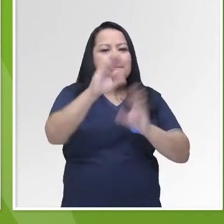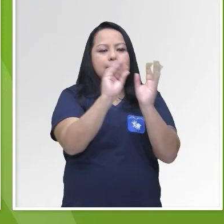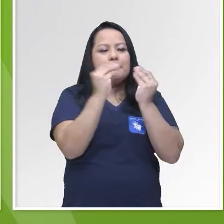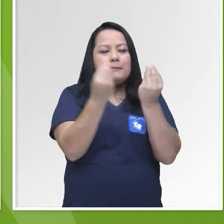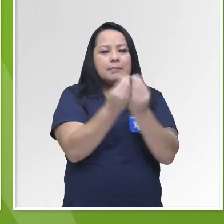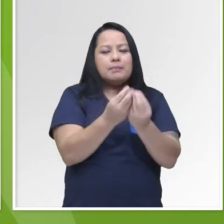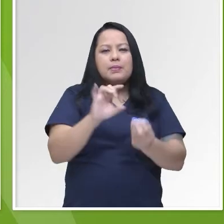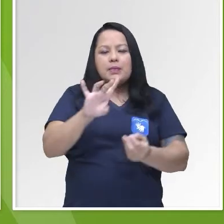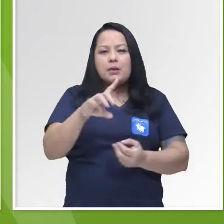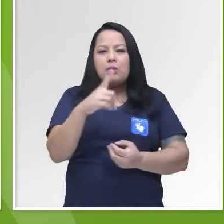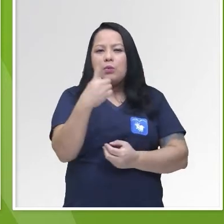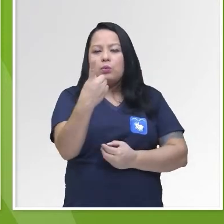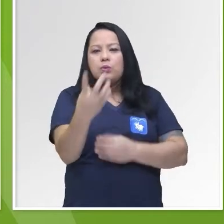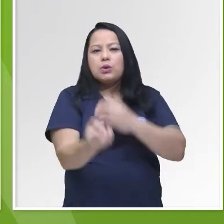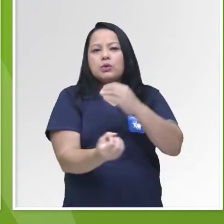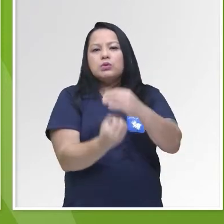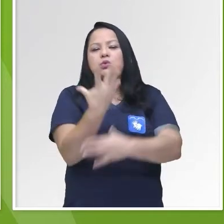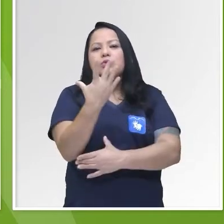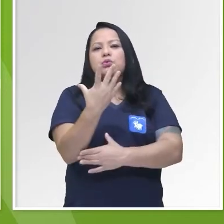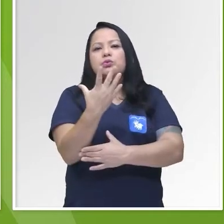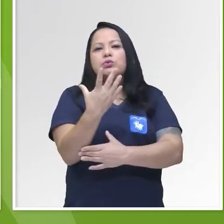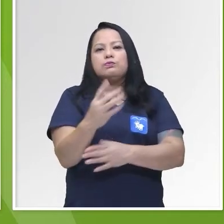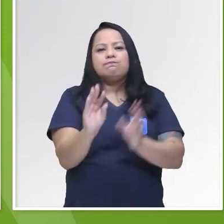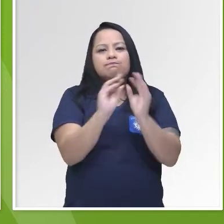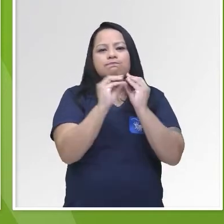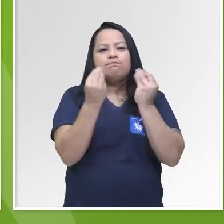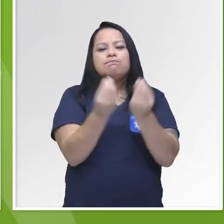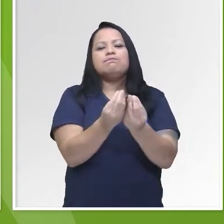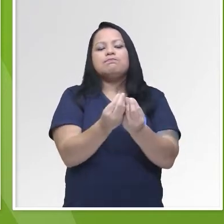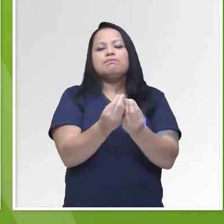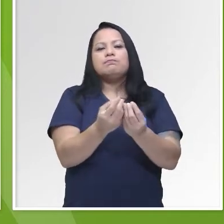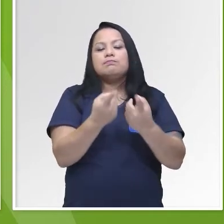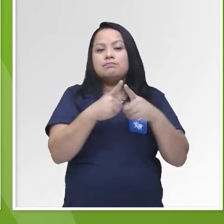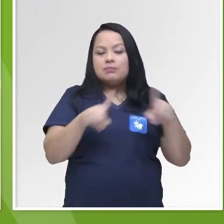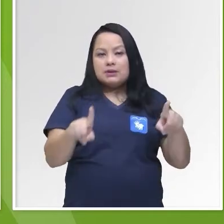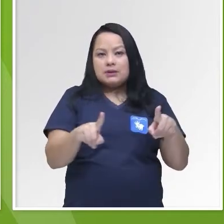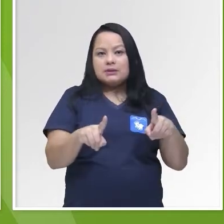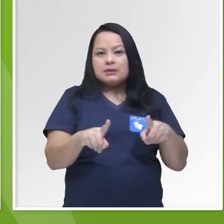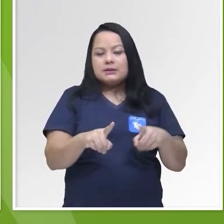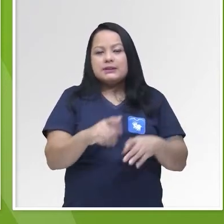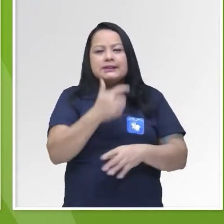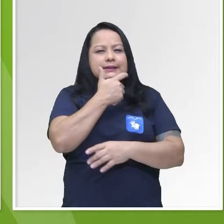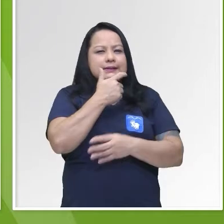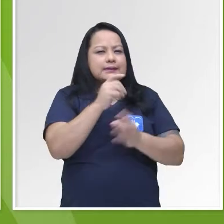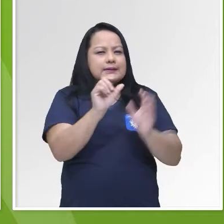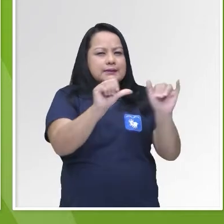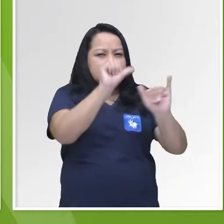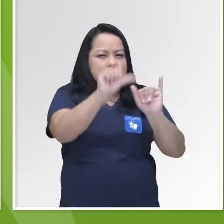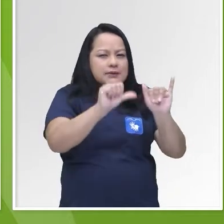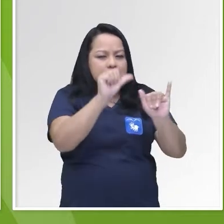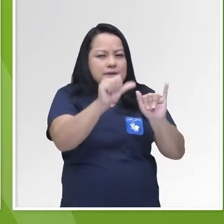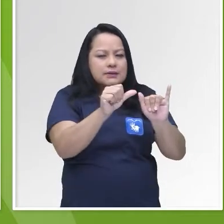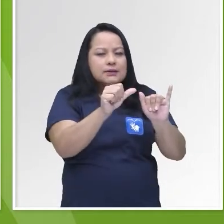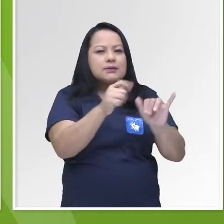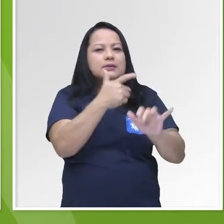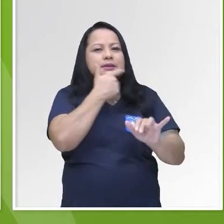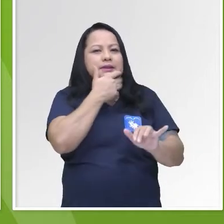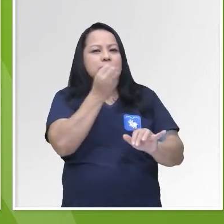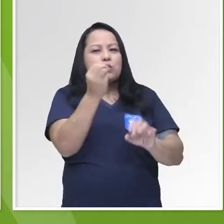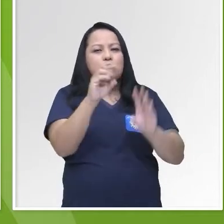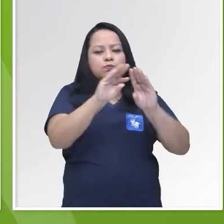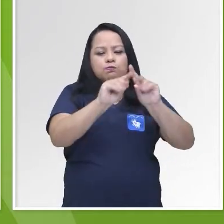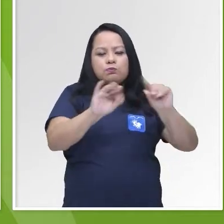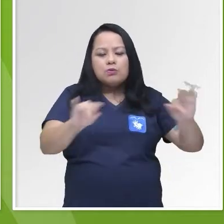um único produto. Já na reação de análise ou decomposição,